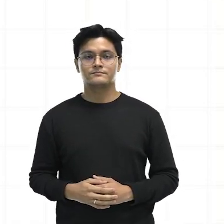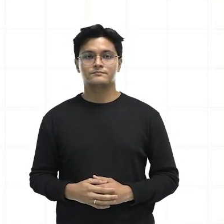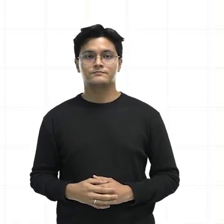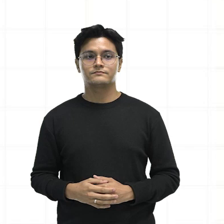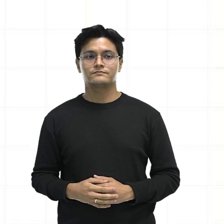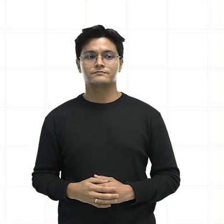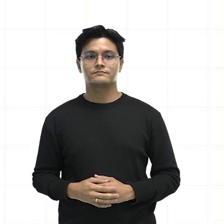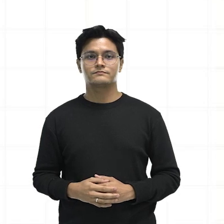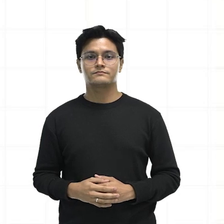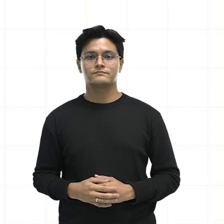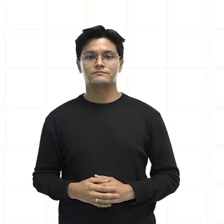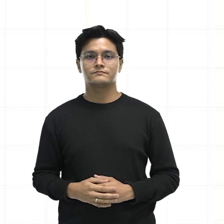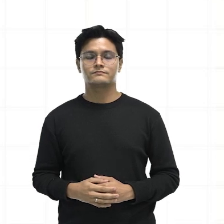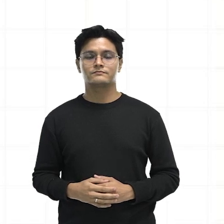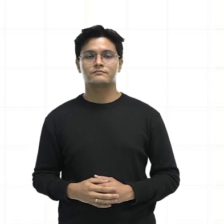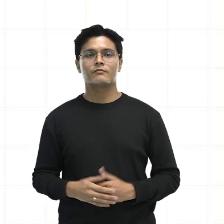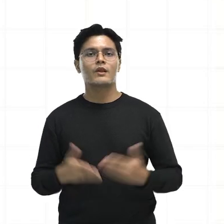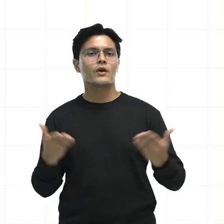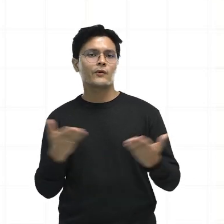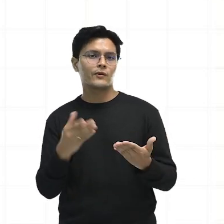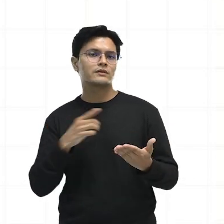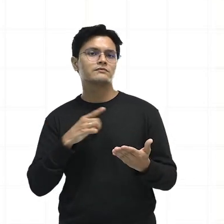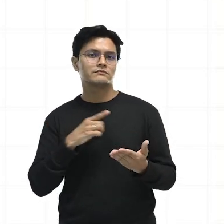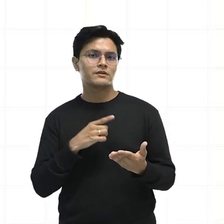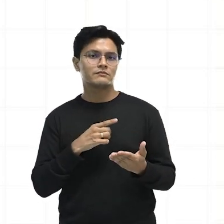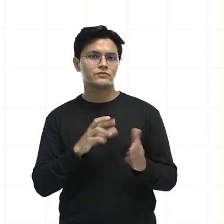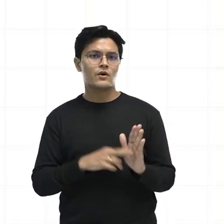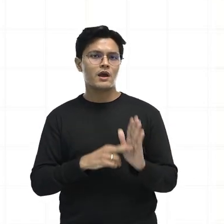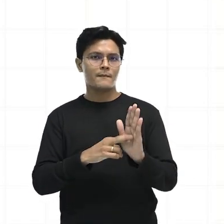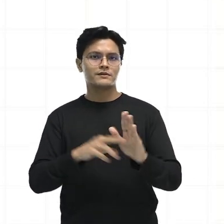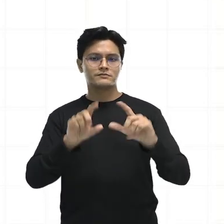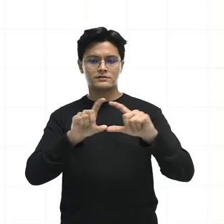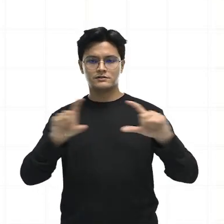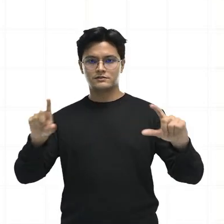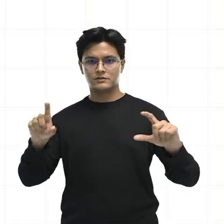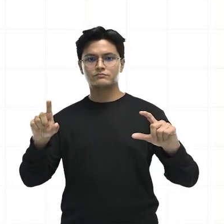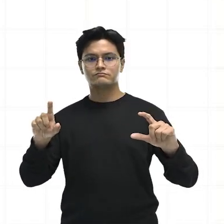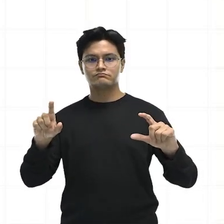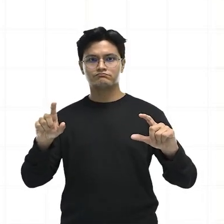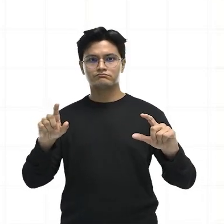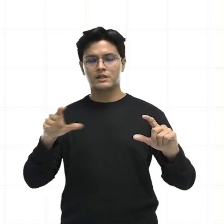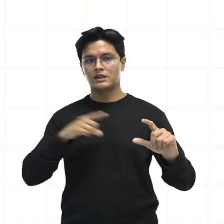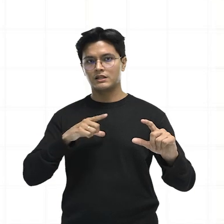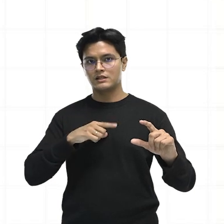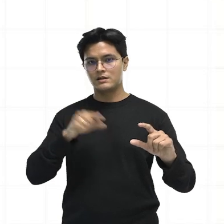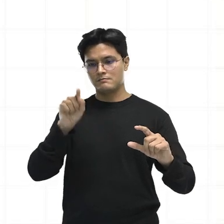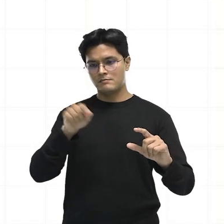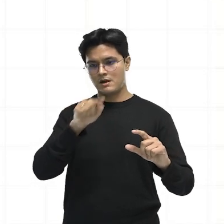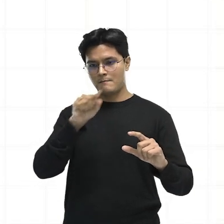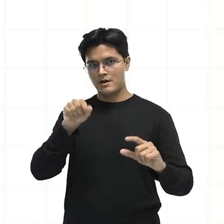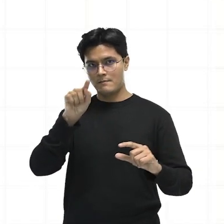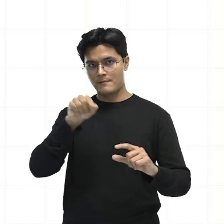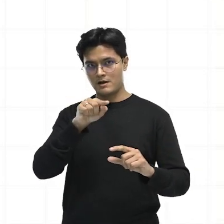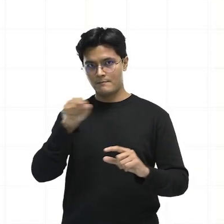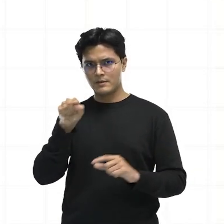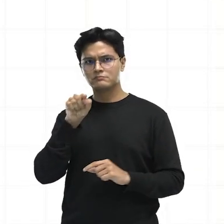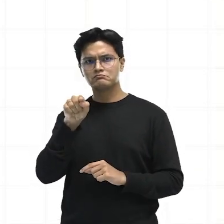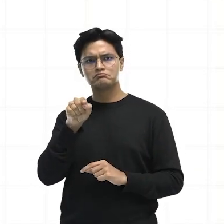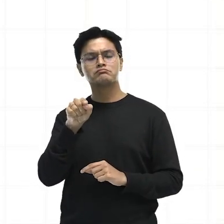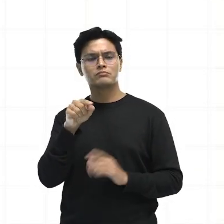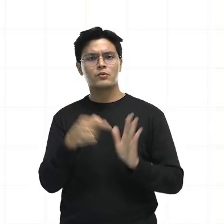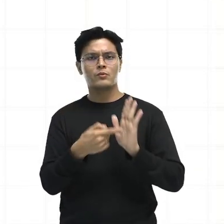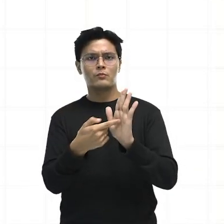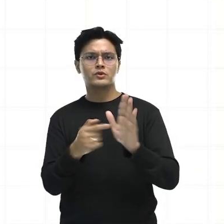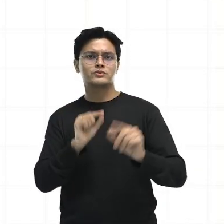Muito bem, agora nós temos essa representação. Tá vendo esse asterisco aqui? Esse asterisco ele indica que esse